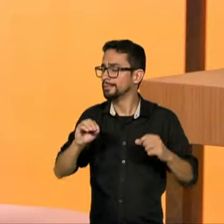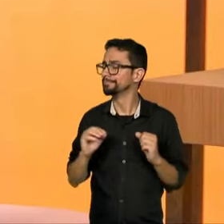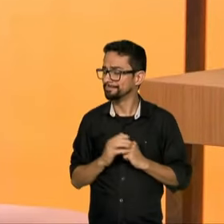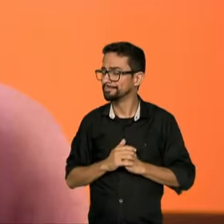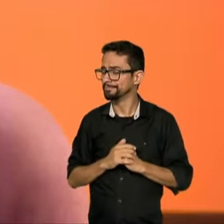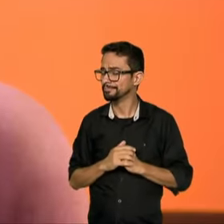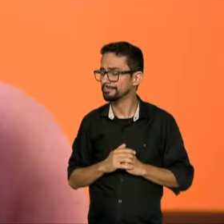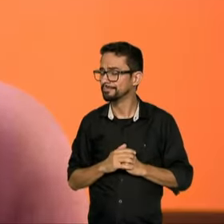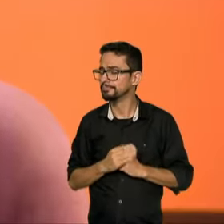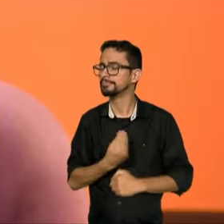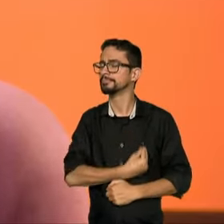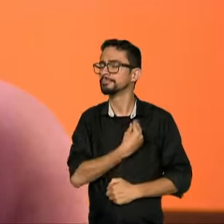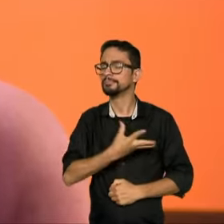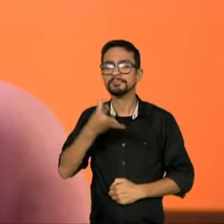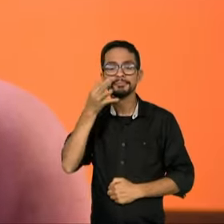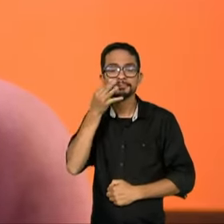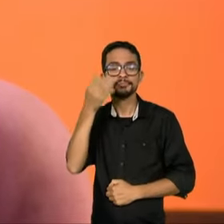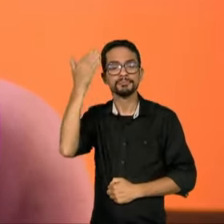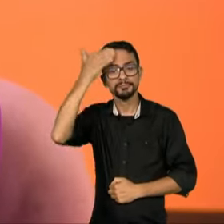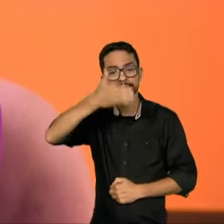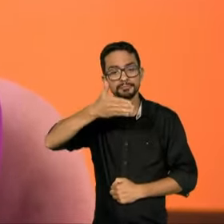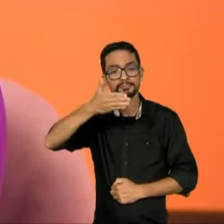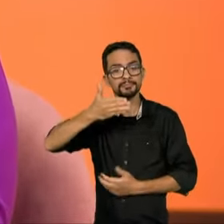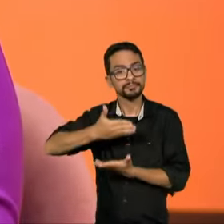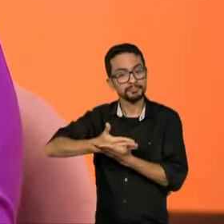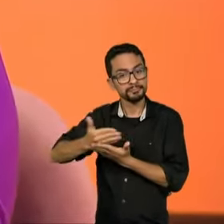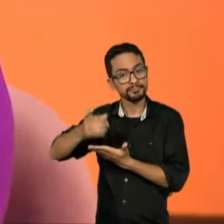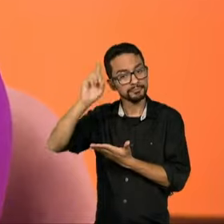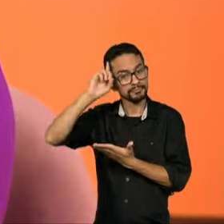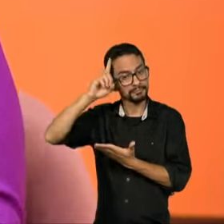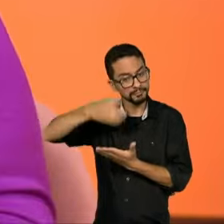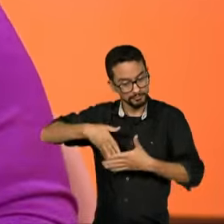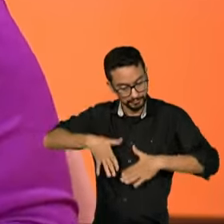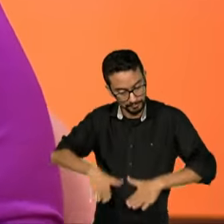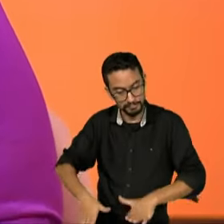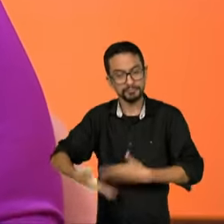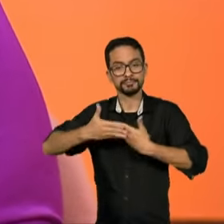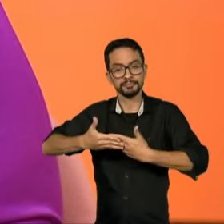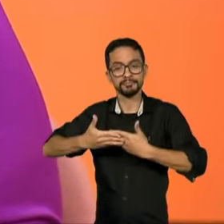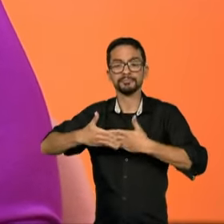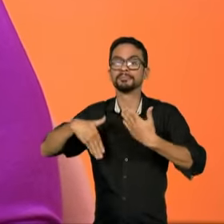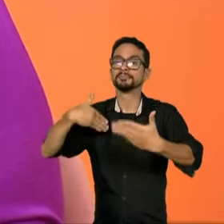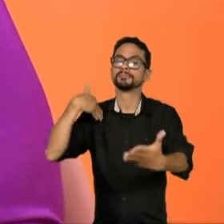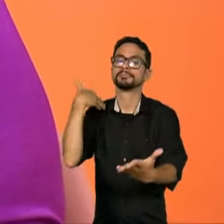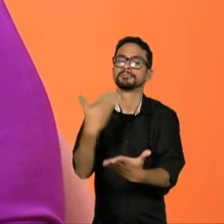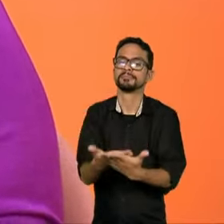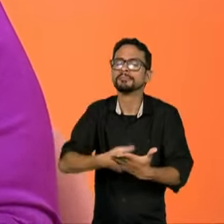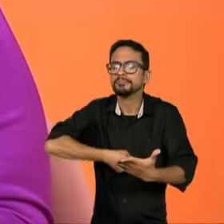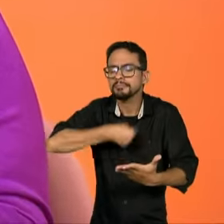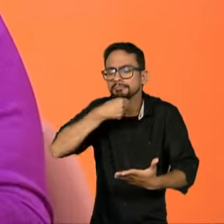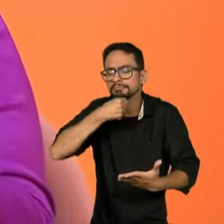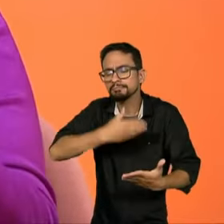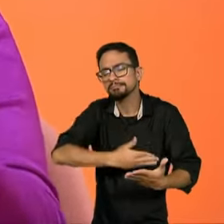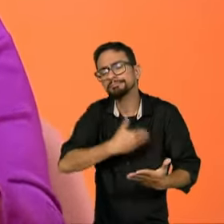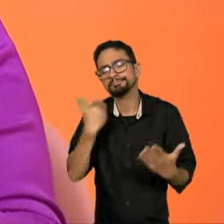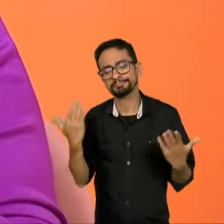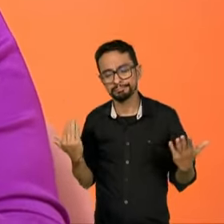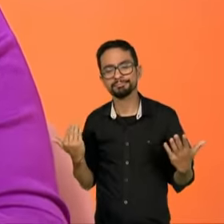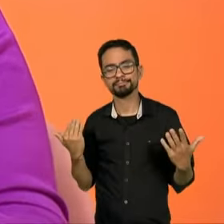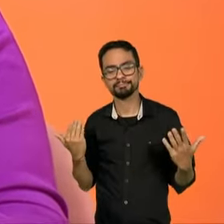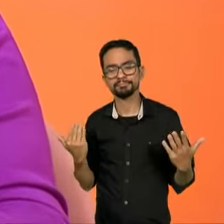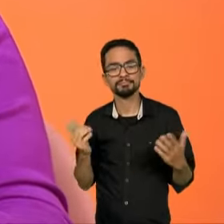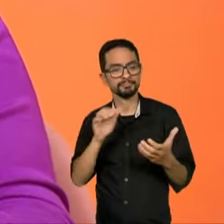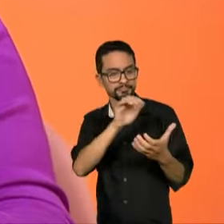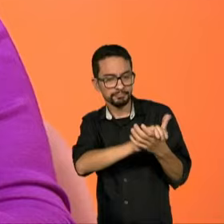gente existe do dia que a gente nasce até o dia que a gente morre. E esse é o meu espaço de observação. Então, aqueles